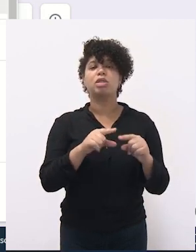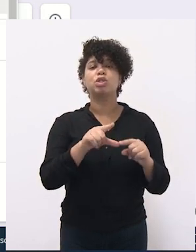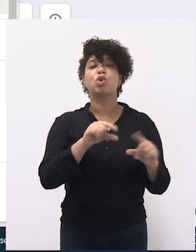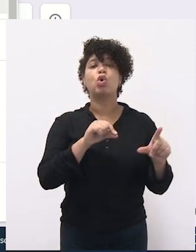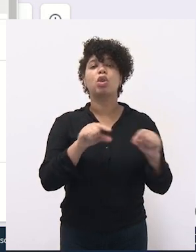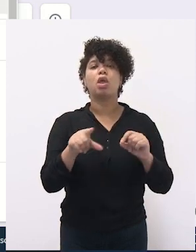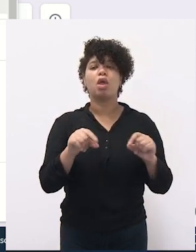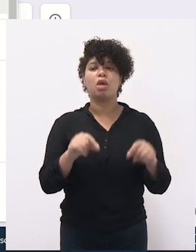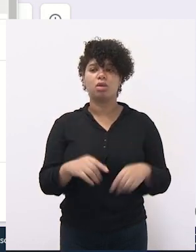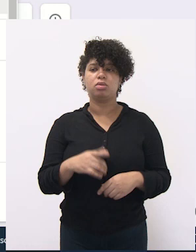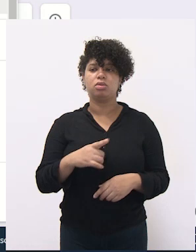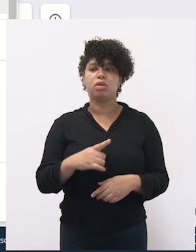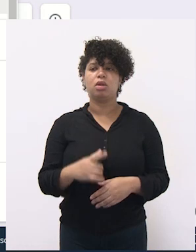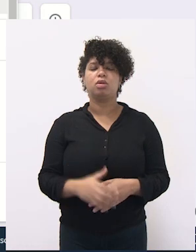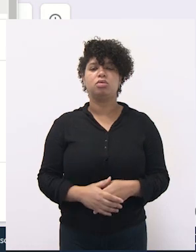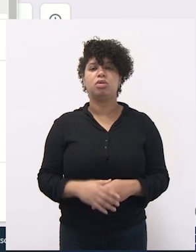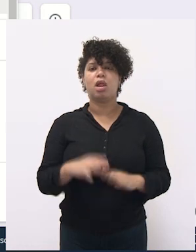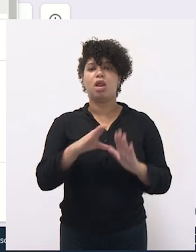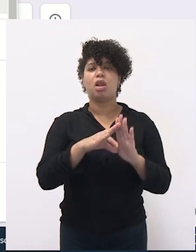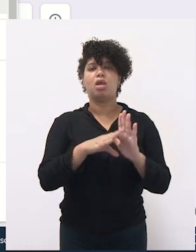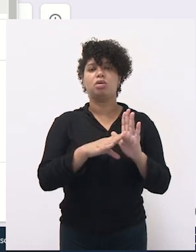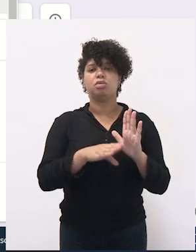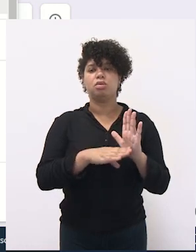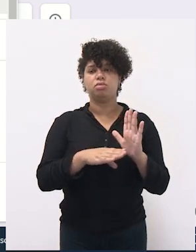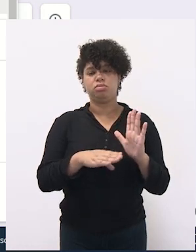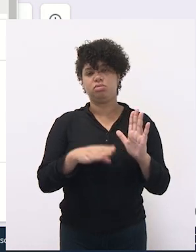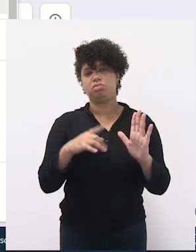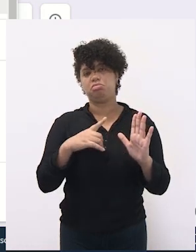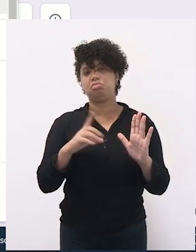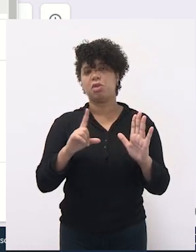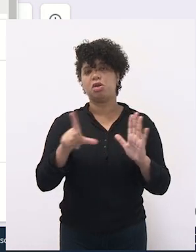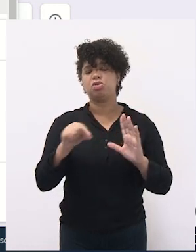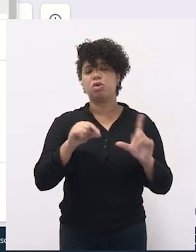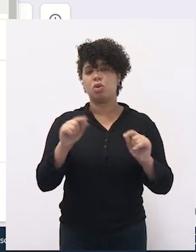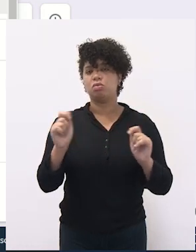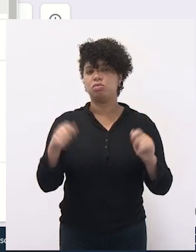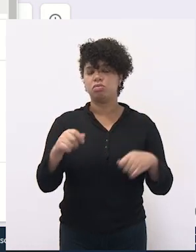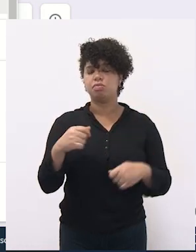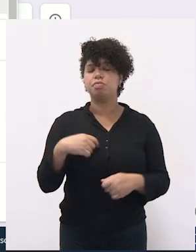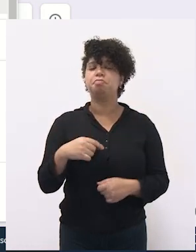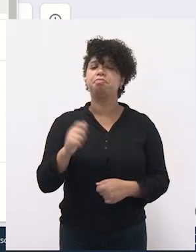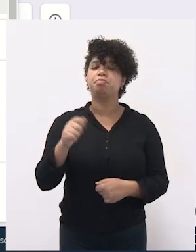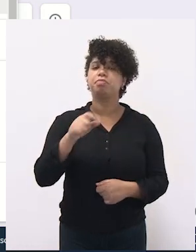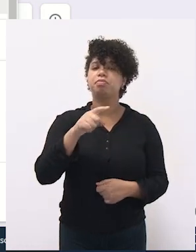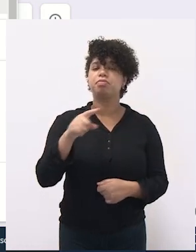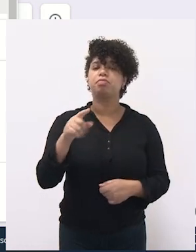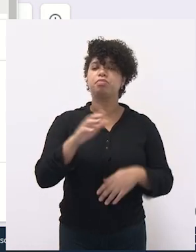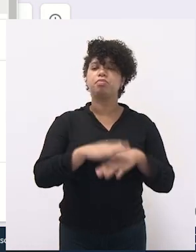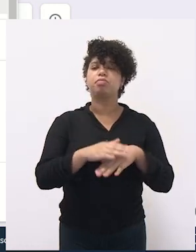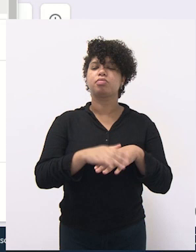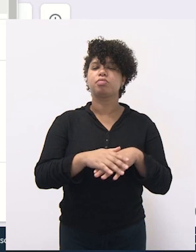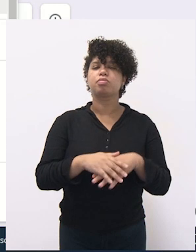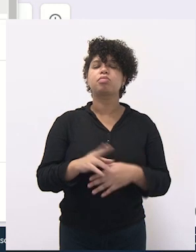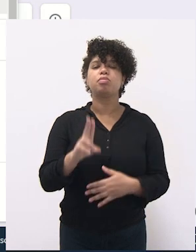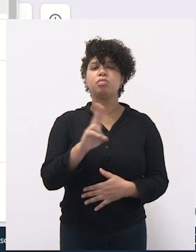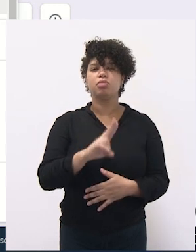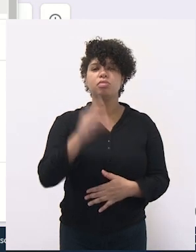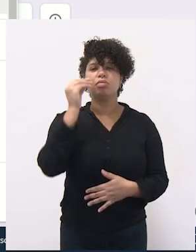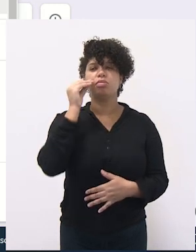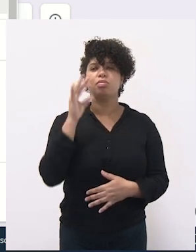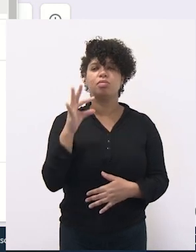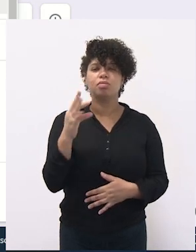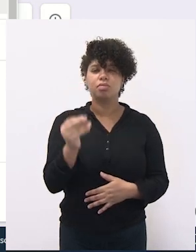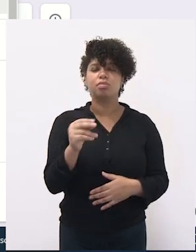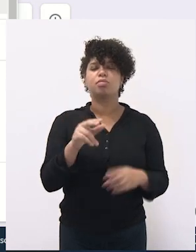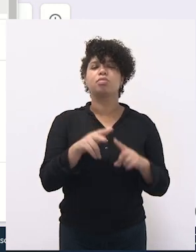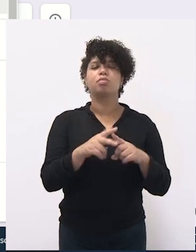lista suspensa. E é importantíssimo, professores, que vocês peguem aí um dia e utilizem, né? Tentem utilizar todas as